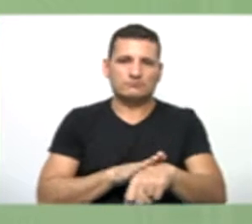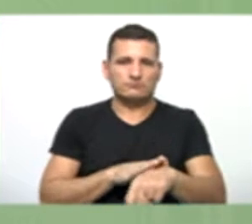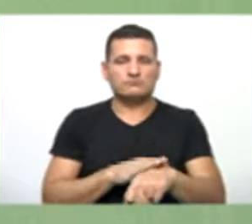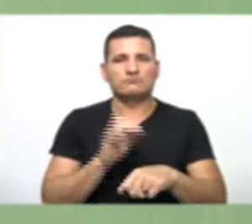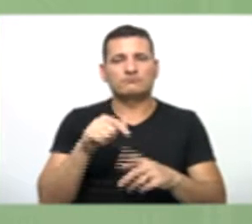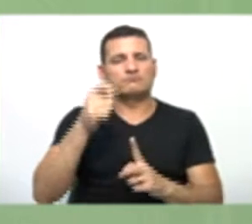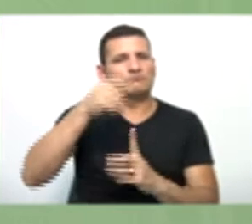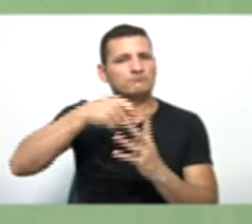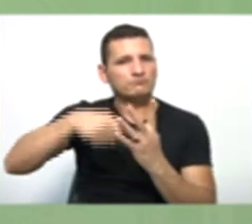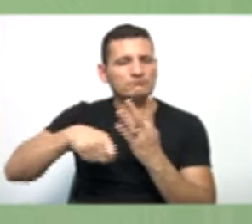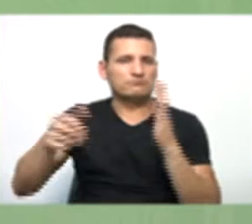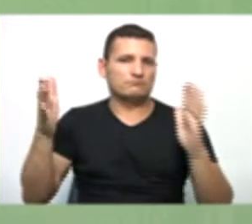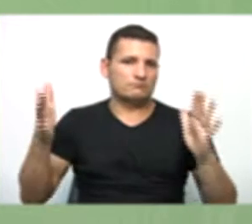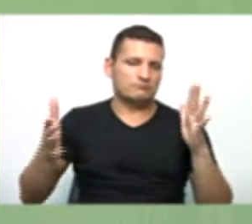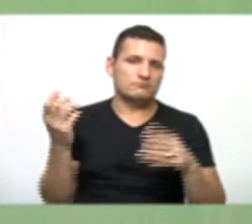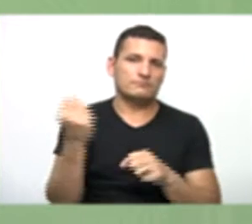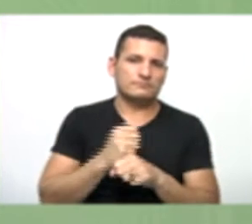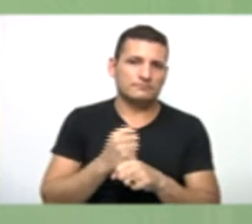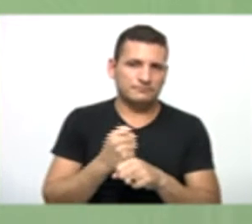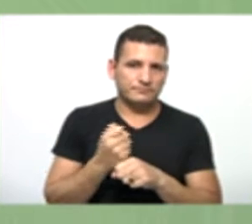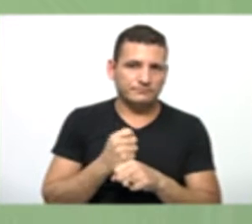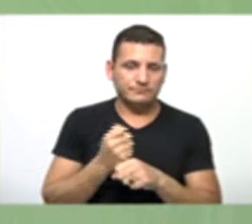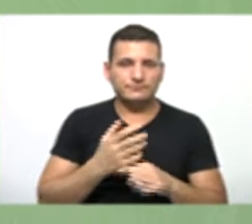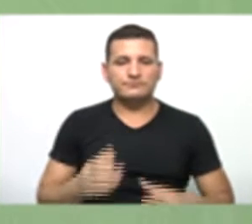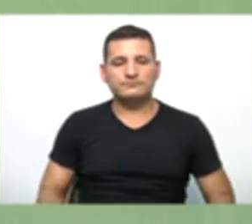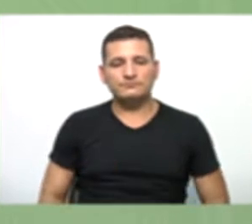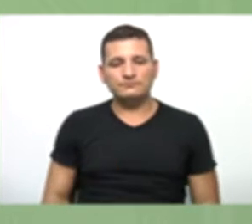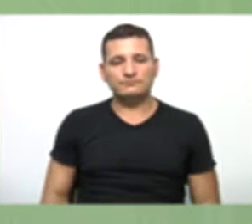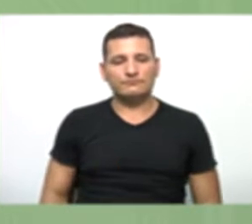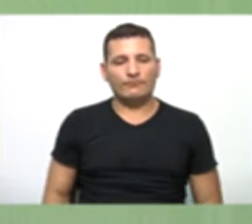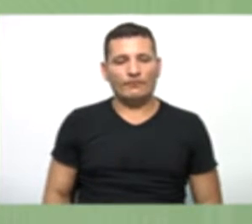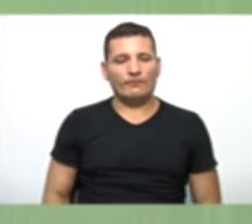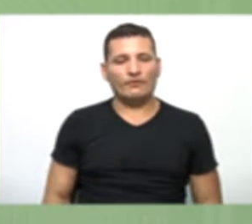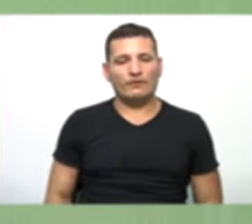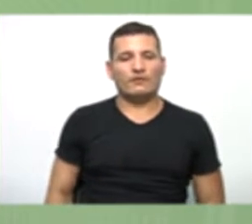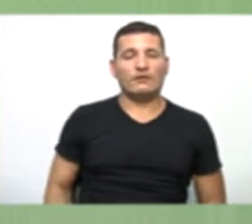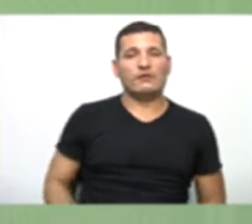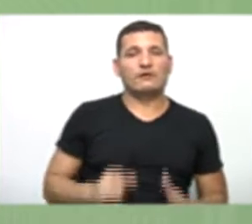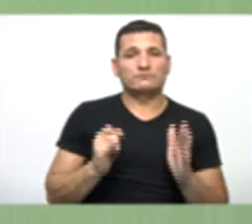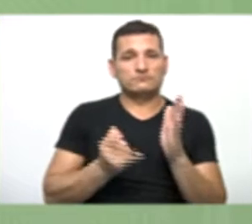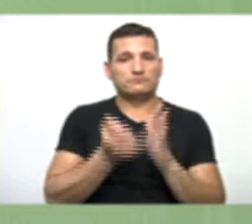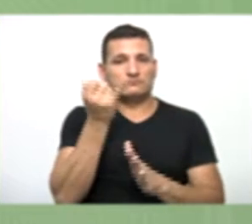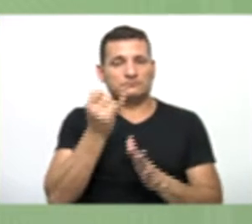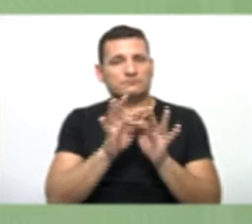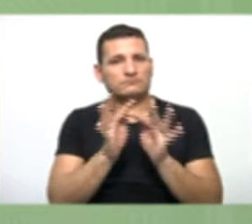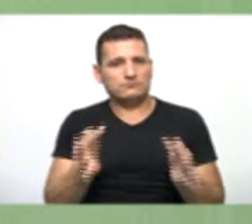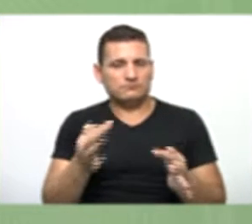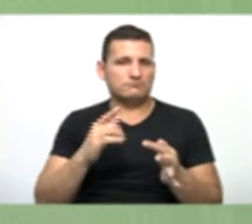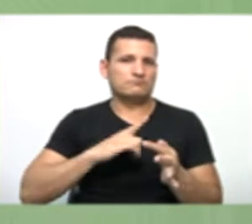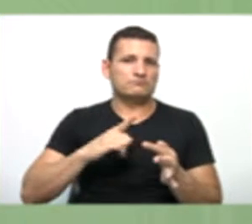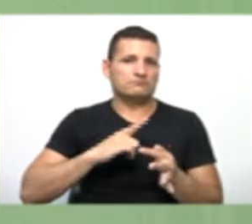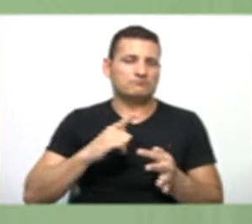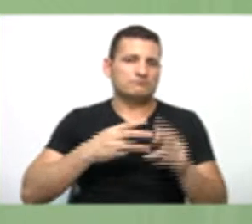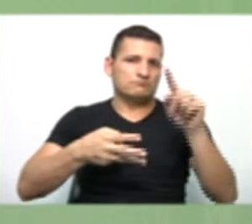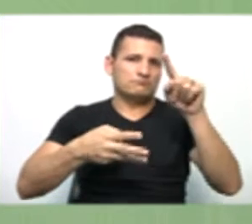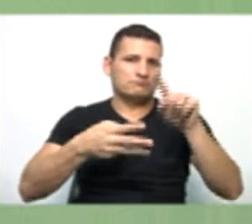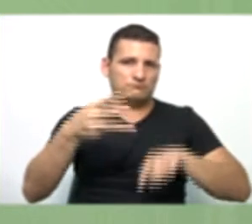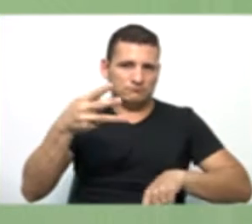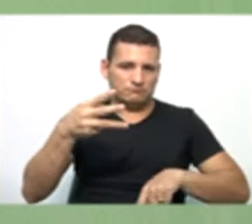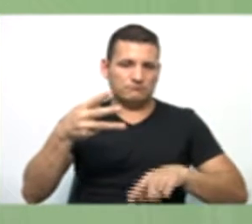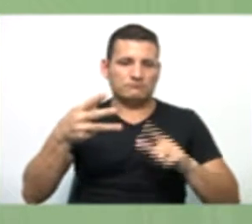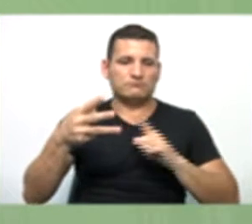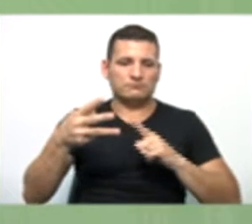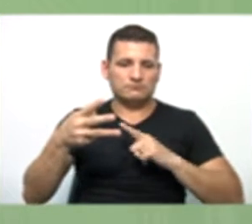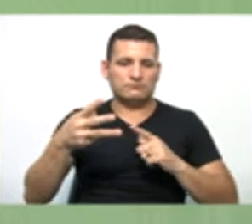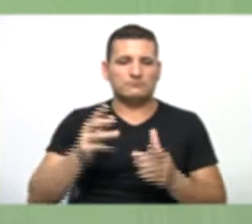de meses, anos. No juros simples, nós temos 3 equações, né? 3 equações de primeiro grau, né?